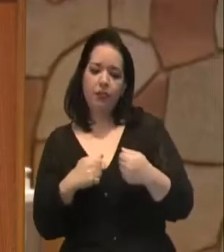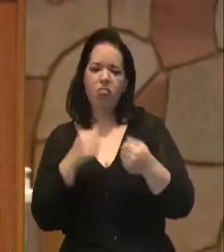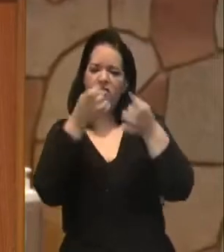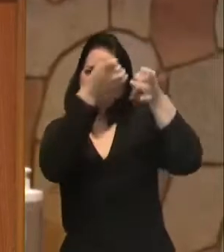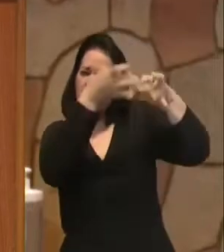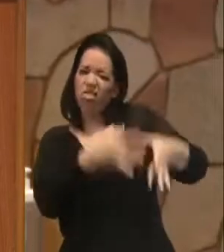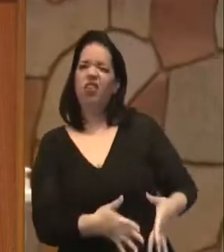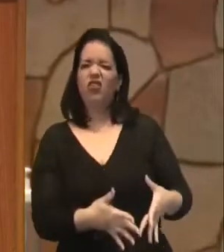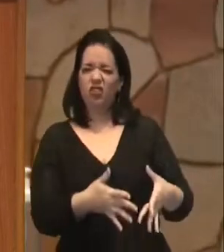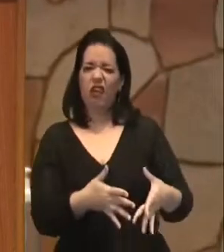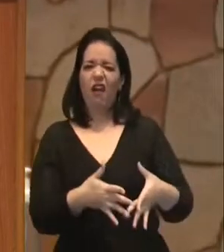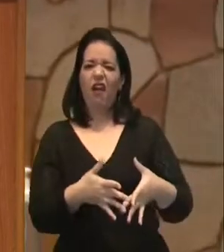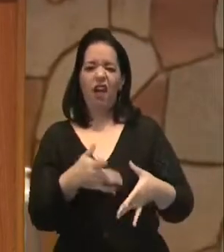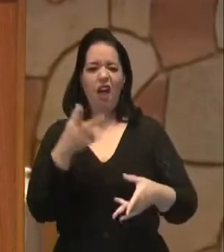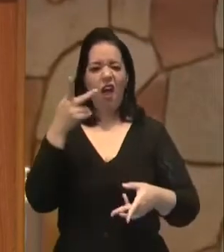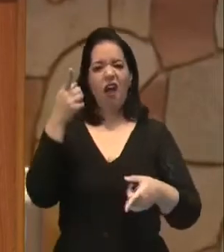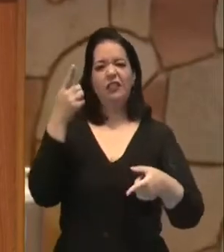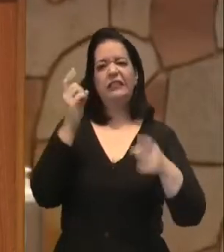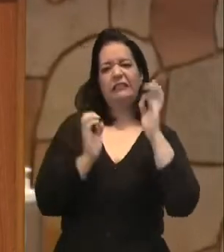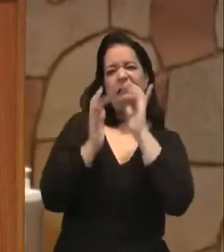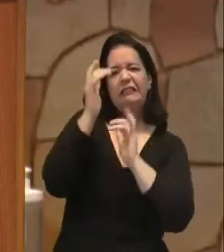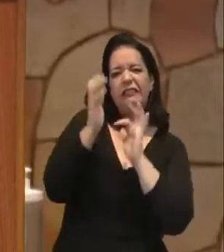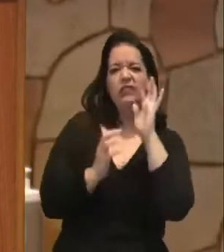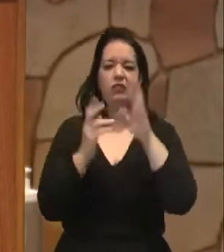nossos pensamentos.